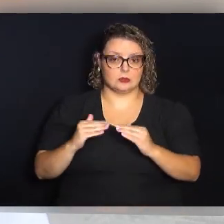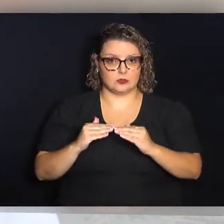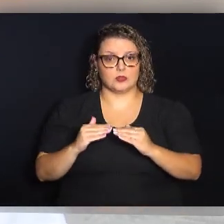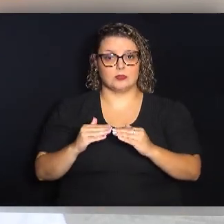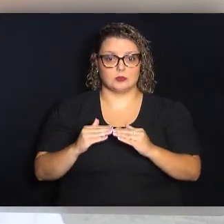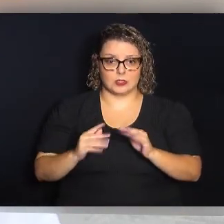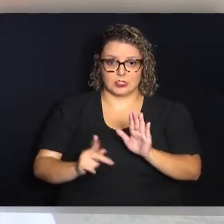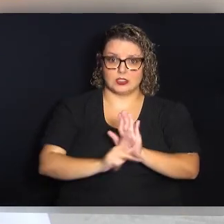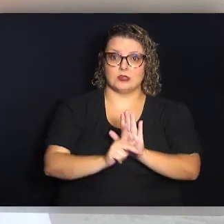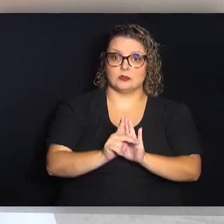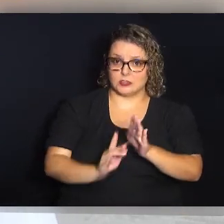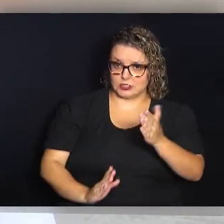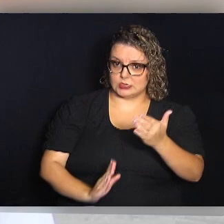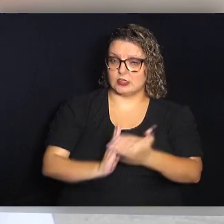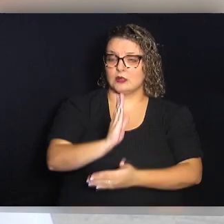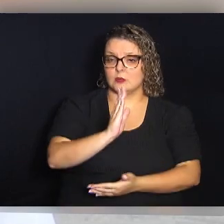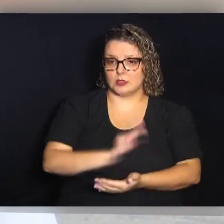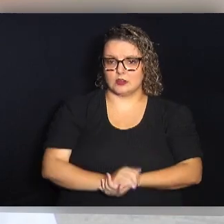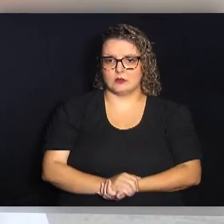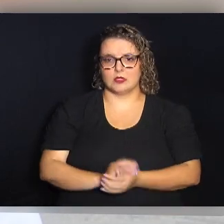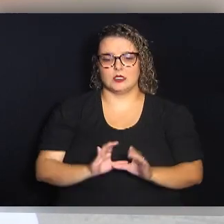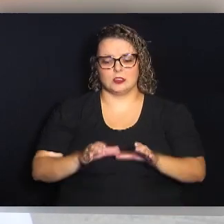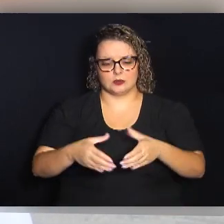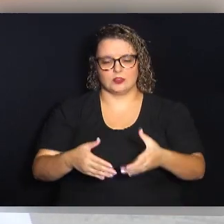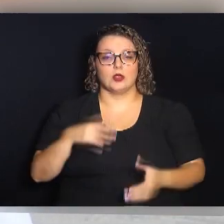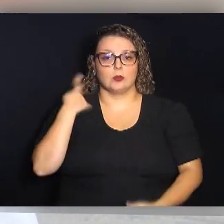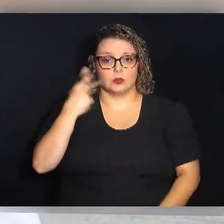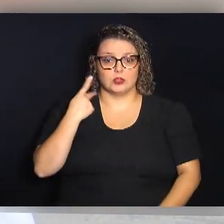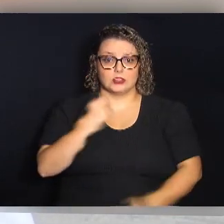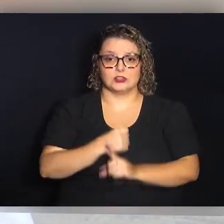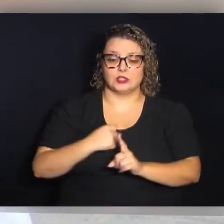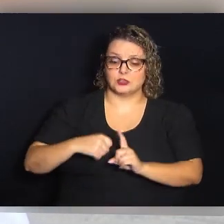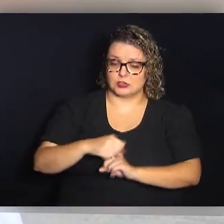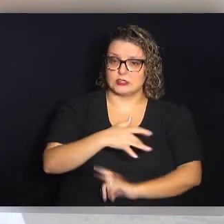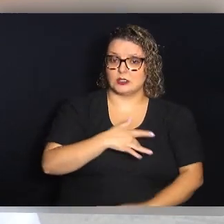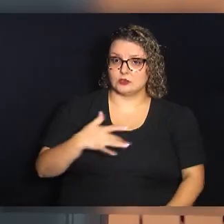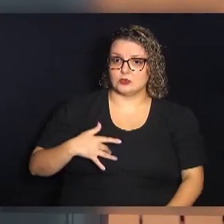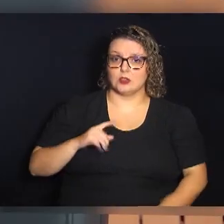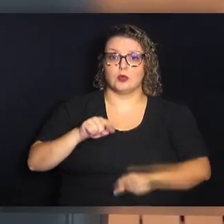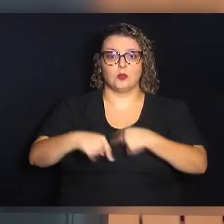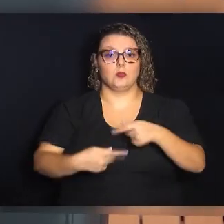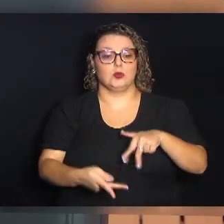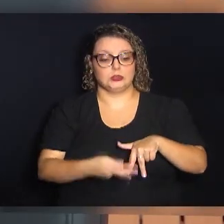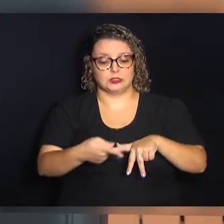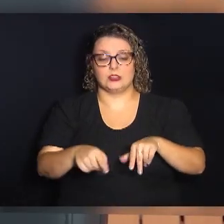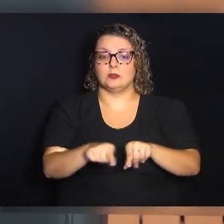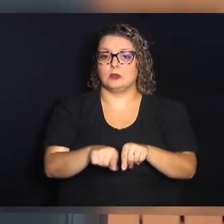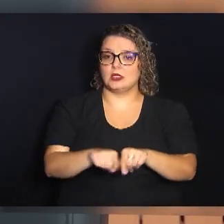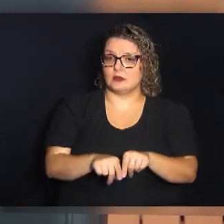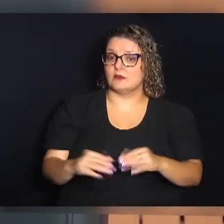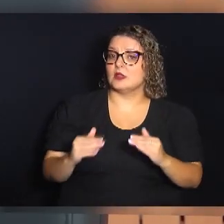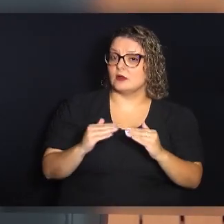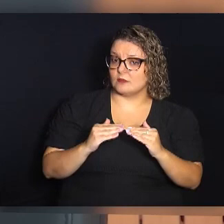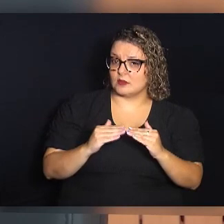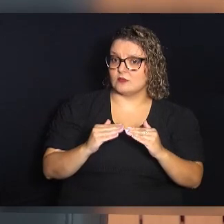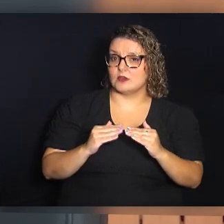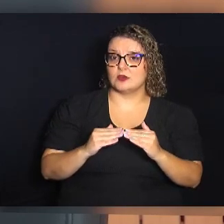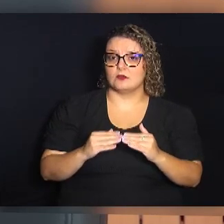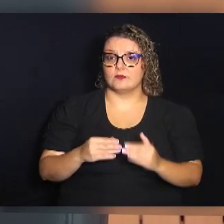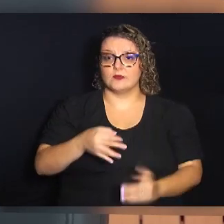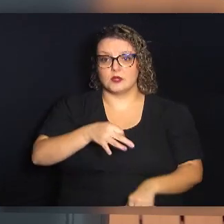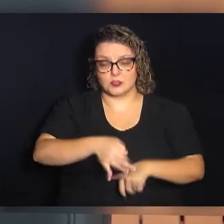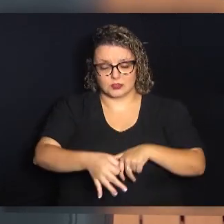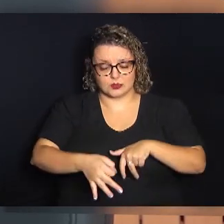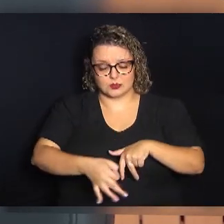favorável Então esse projeto foi aprovado na nossa comissão de política social e saúde outro parecer também favorável